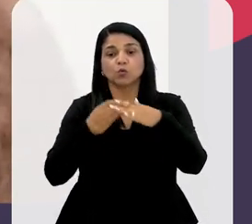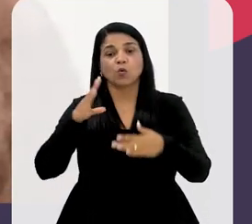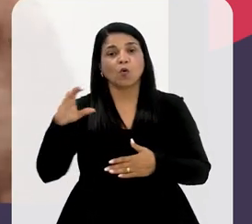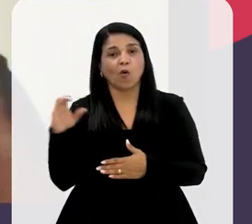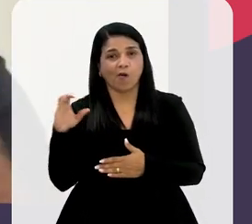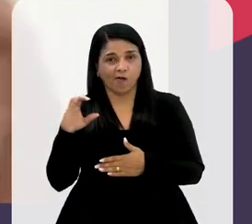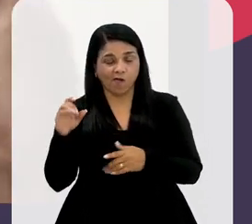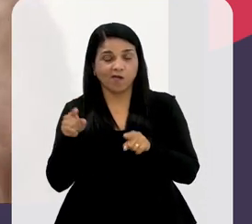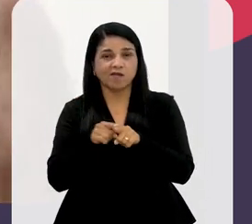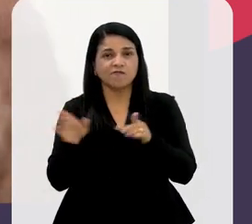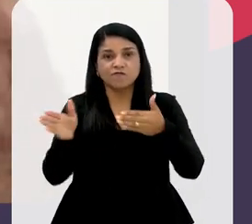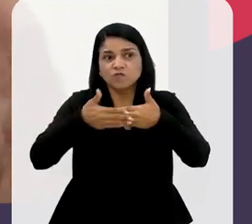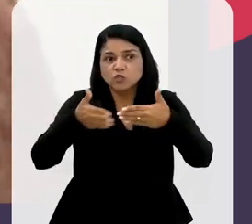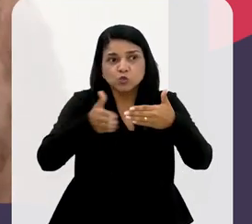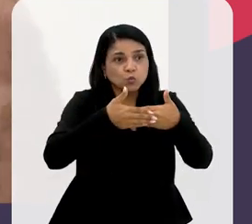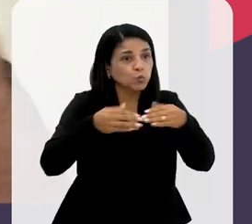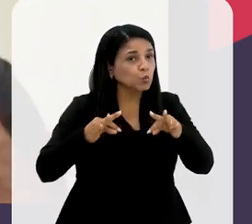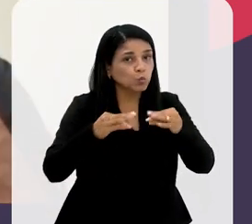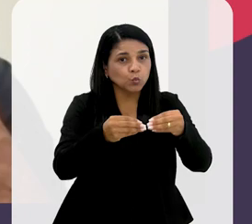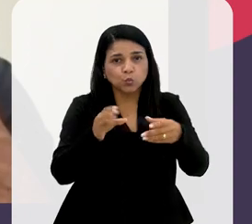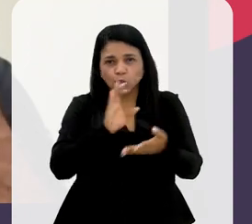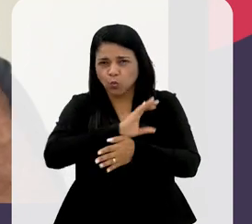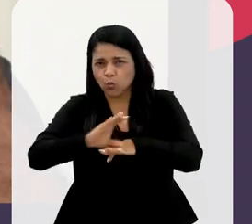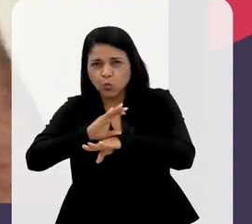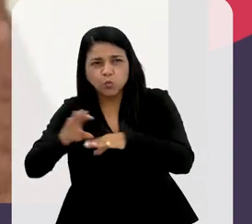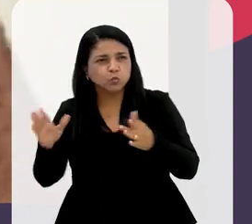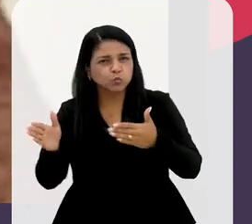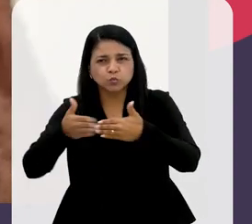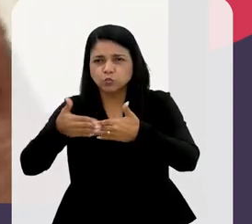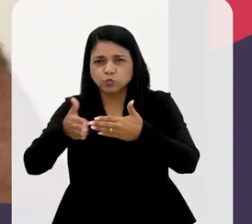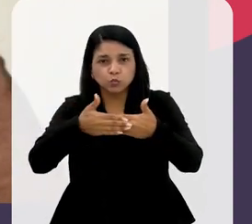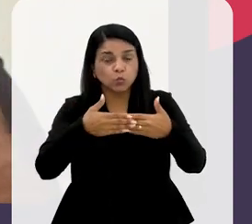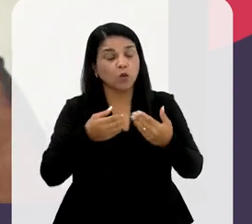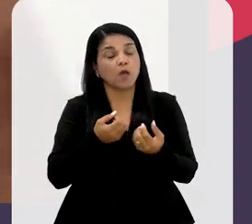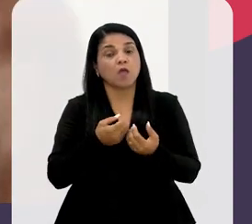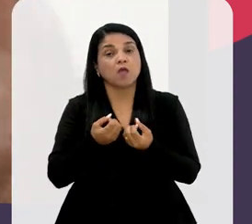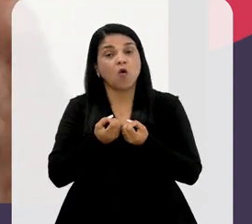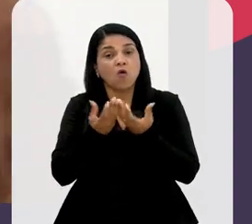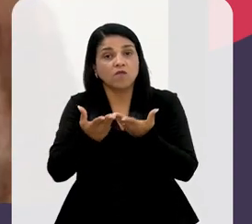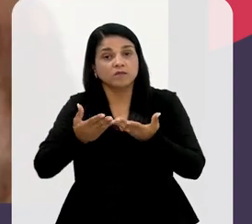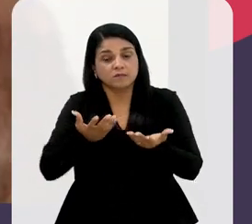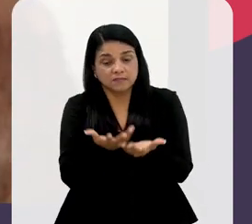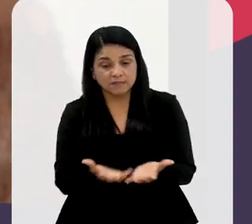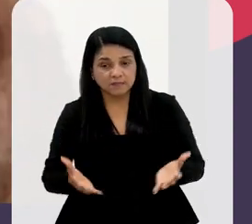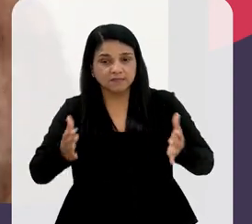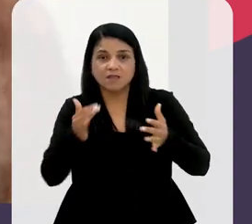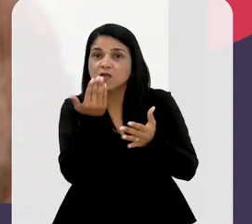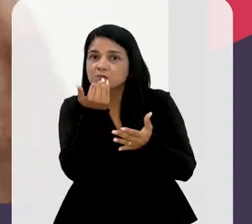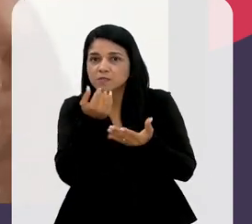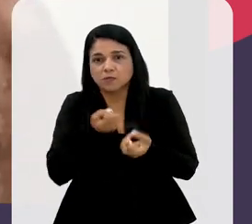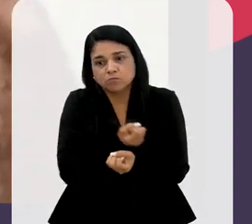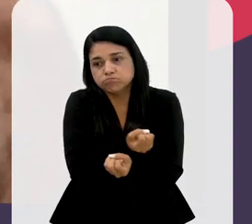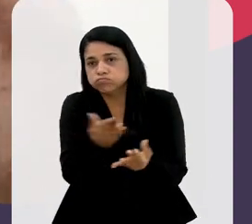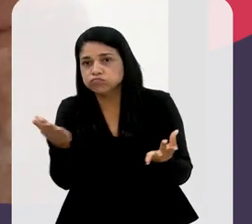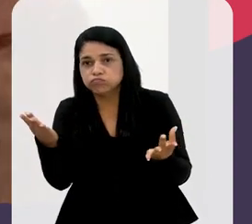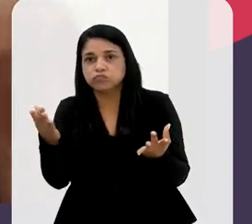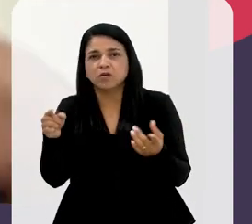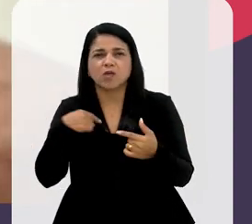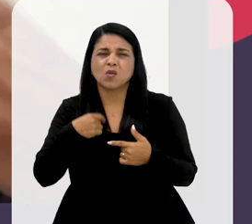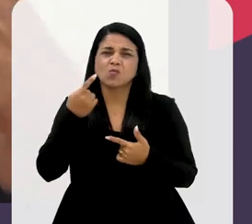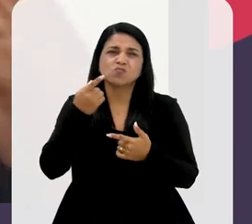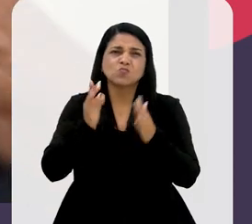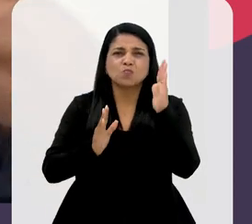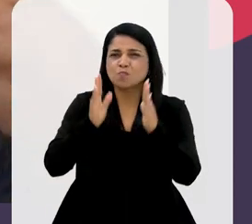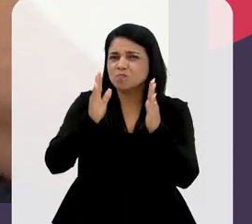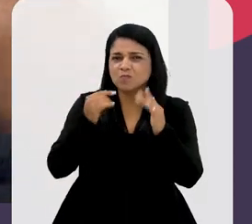né, e fechou tudo, esse curso, tudo, e aí eles me ofereceram aqui, a gente distribuiu umas cestas básicas aqui. Eu, na época,